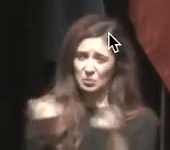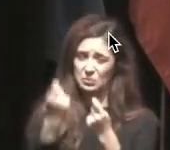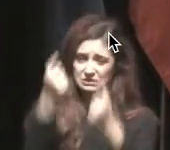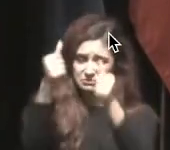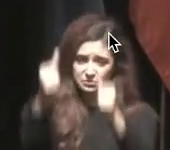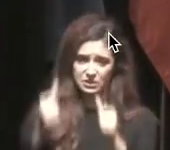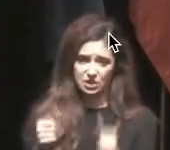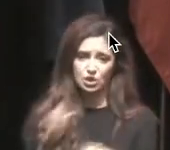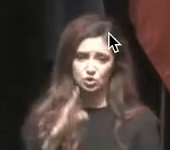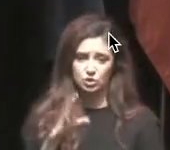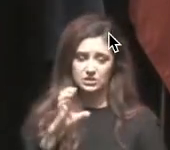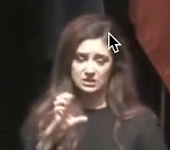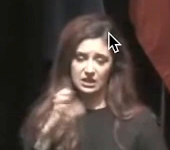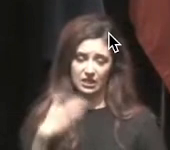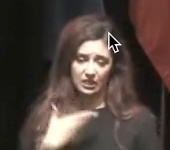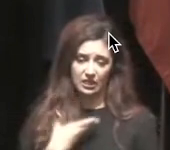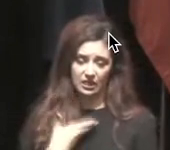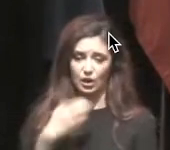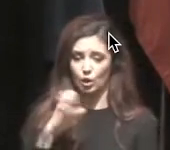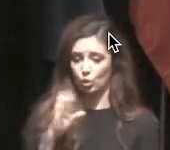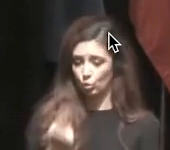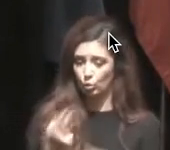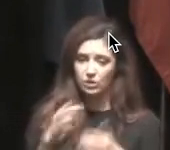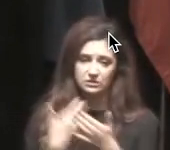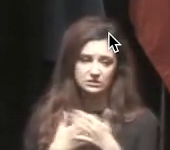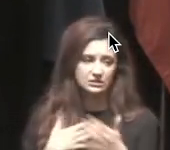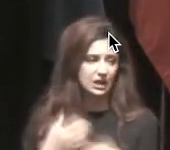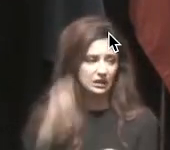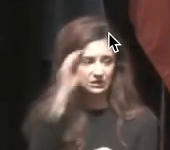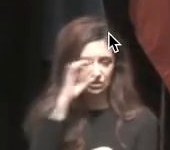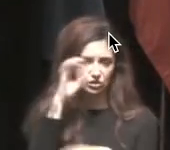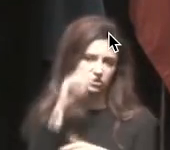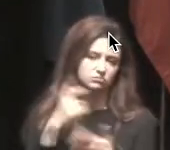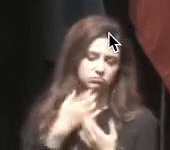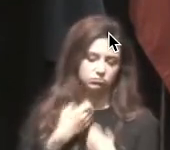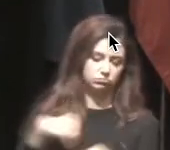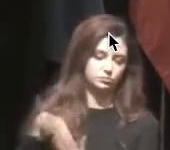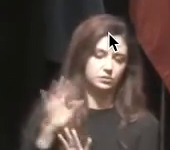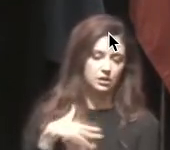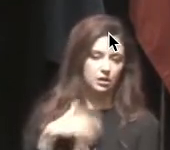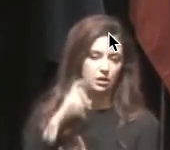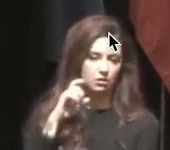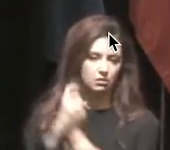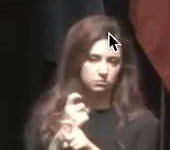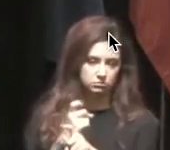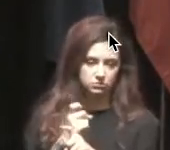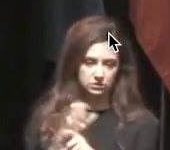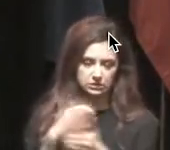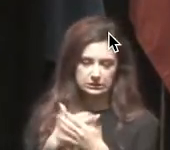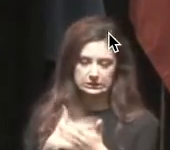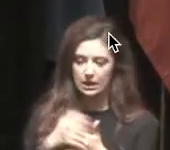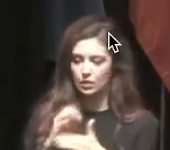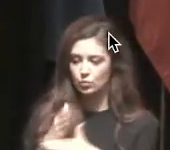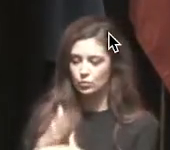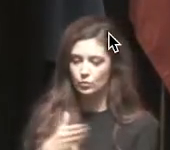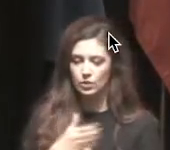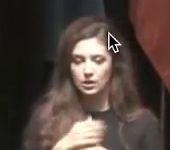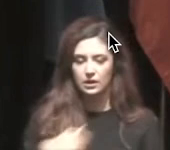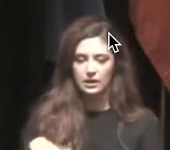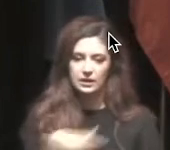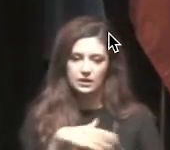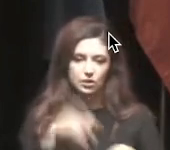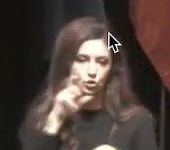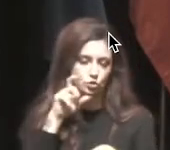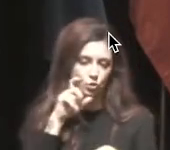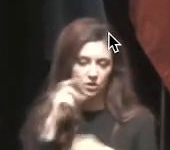publicitários da JCDECO, em que a gestão de Carlos Moedas se demitiu de fiscalizar e de fazer cumprir as mais básicas normas de acessibilidade pedonal e de segurança